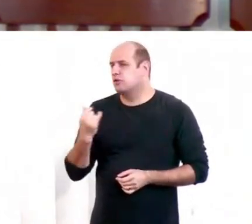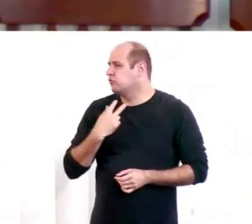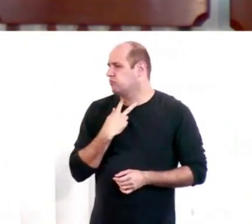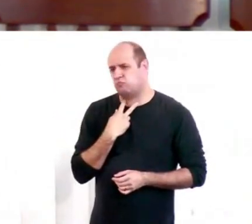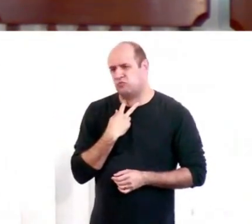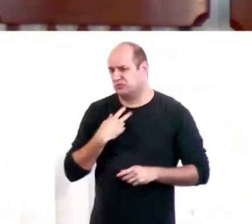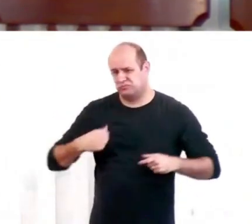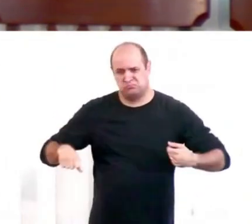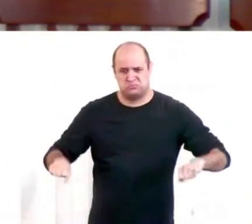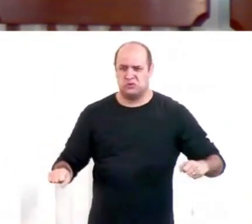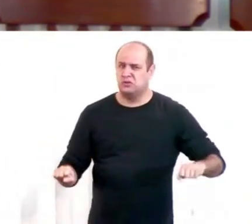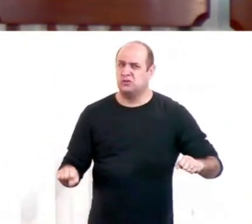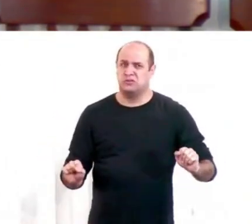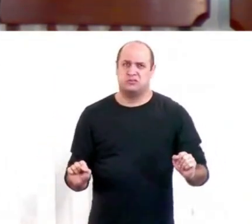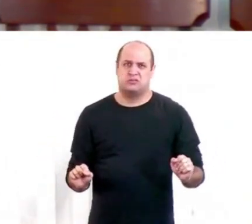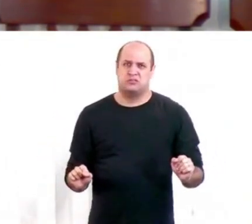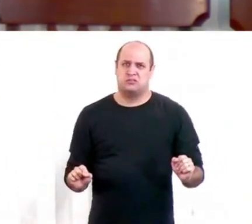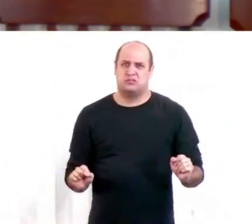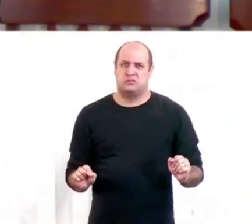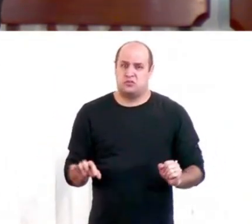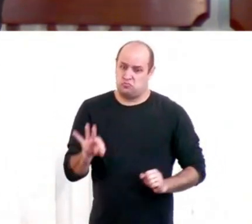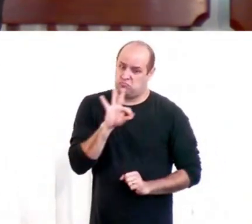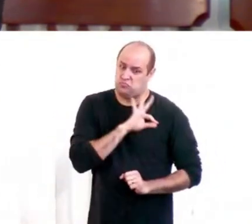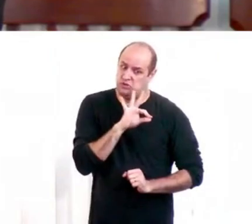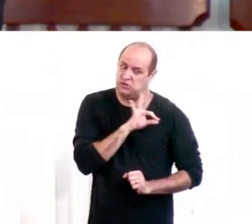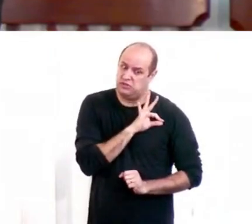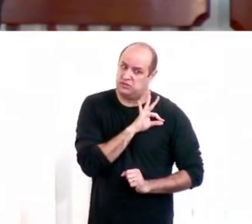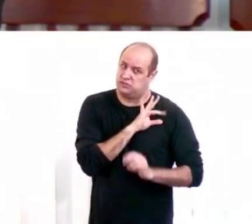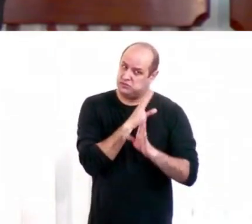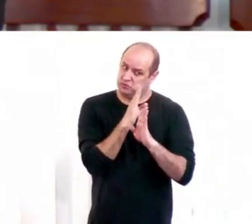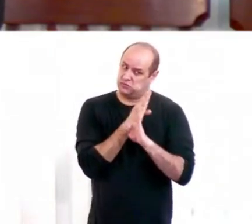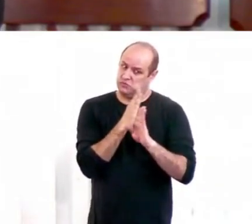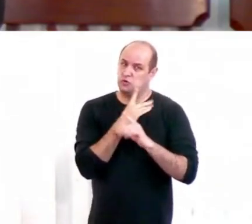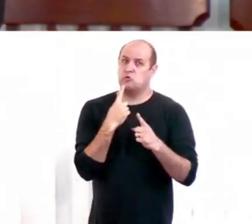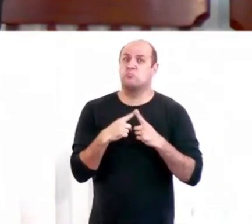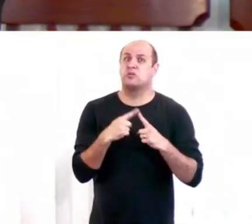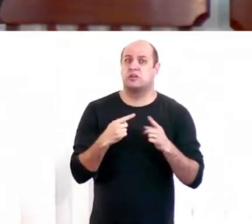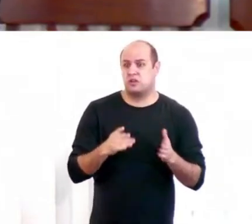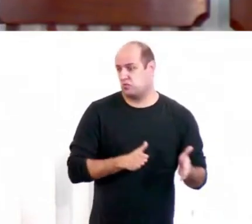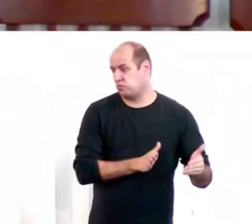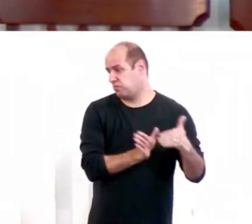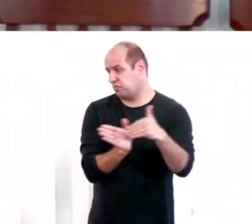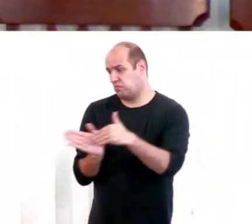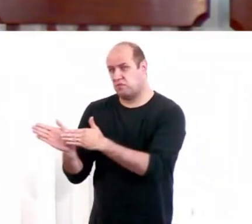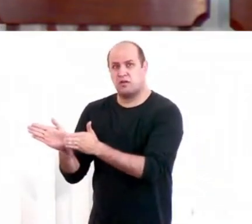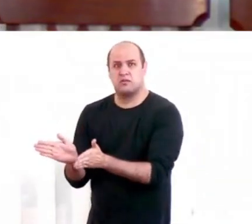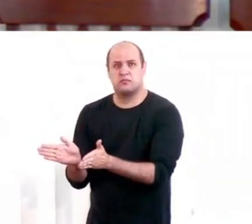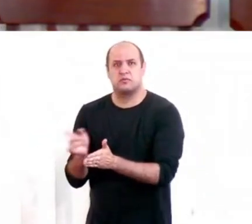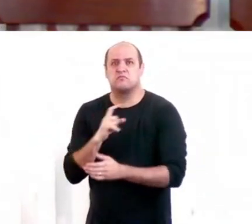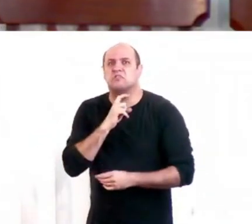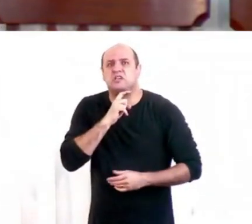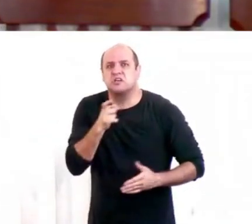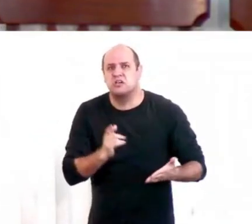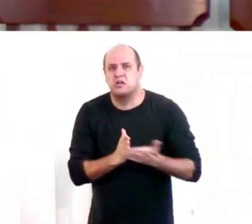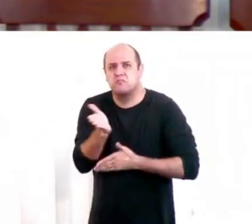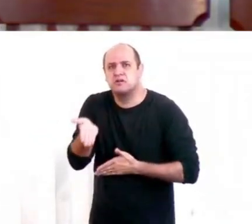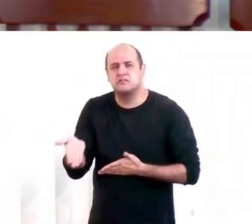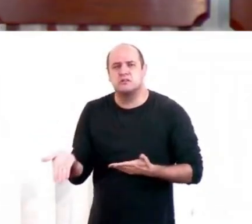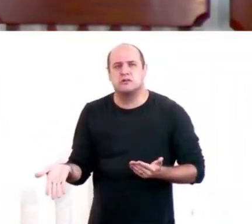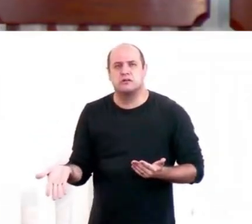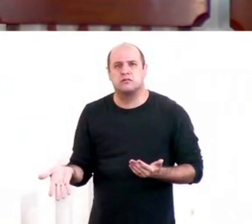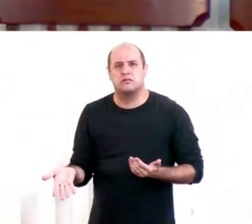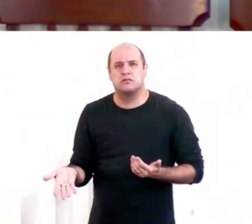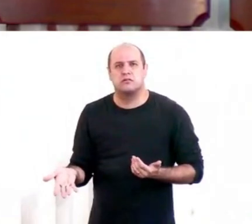não. A polícia está desconfiada. Por que a gente faz esse trajeto se ninguém passa por aqui? Eles falaram: você